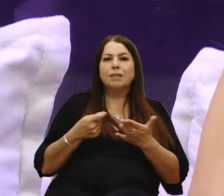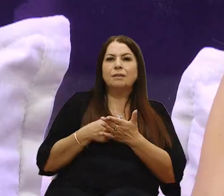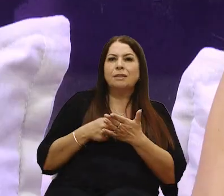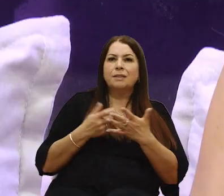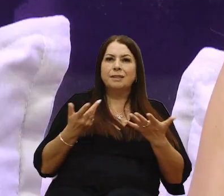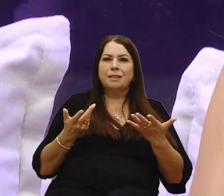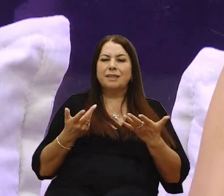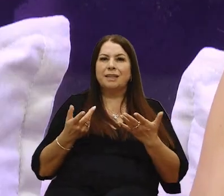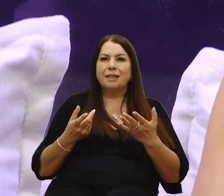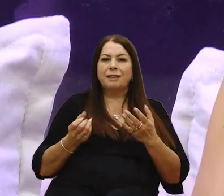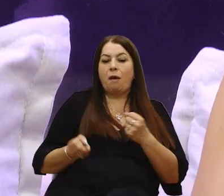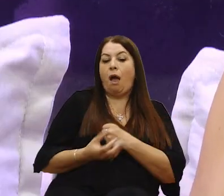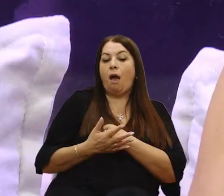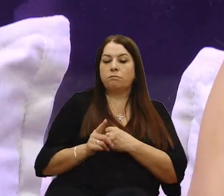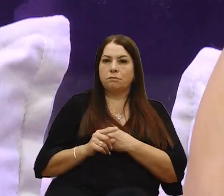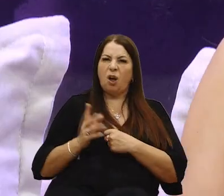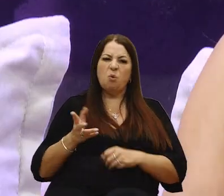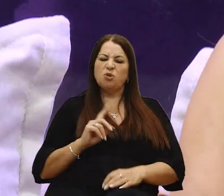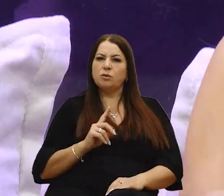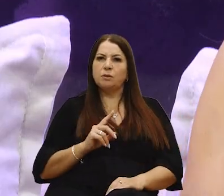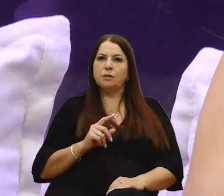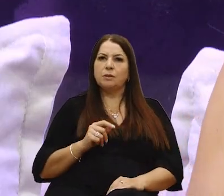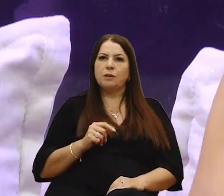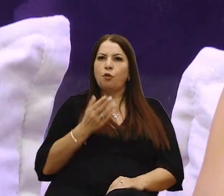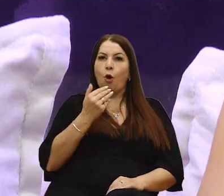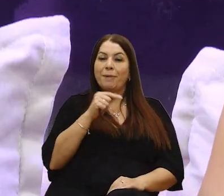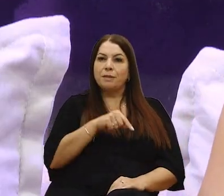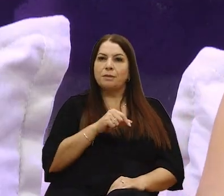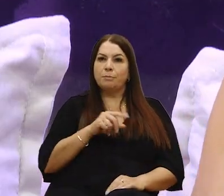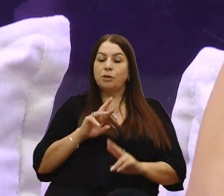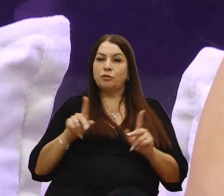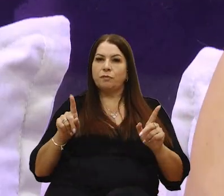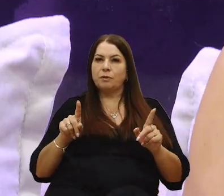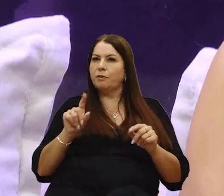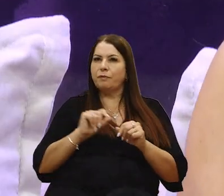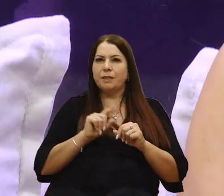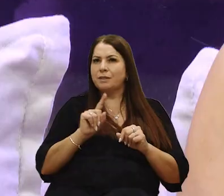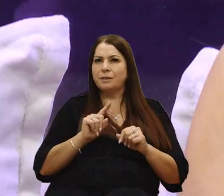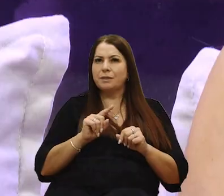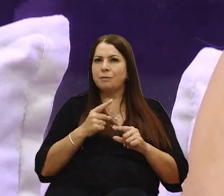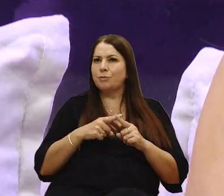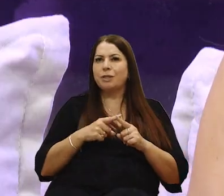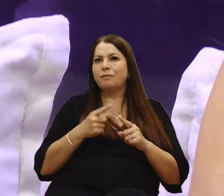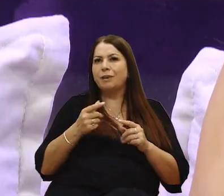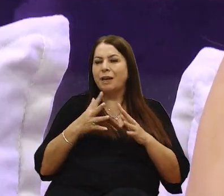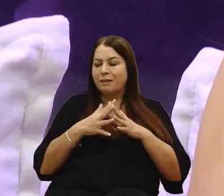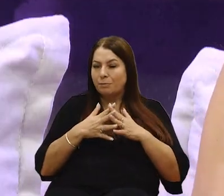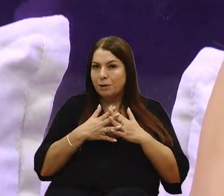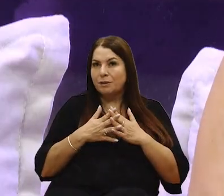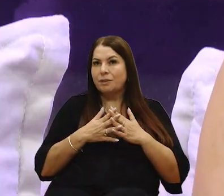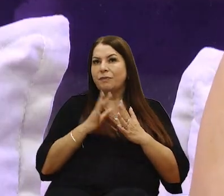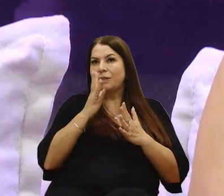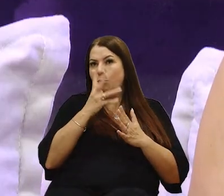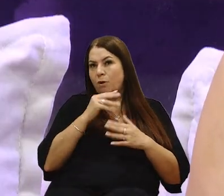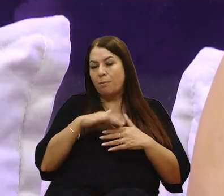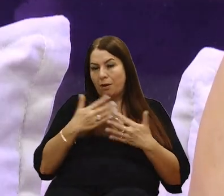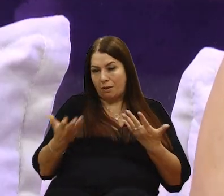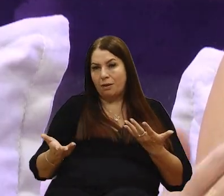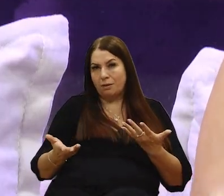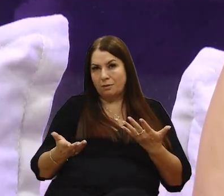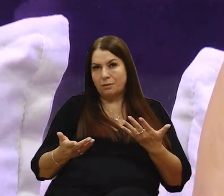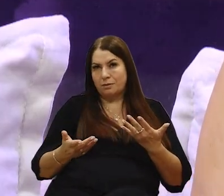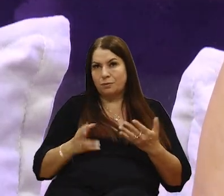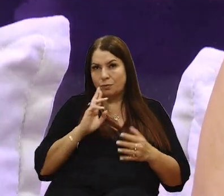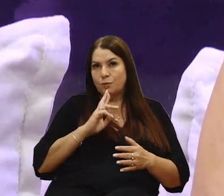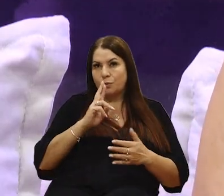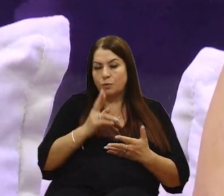sabe? Não tentar burlar, assim, hoje eu vou tentar comer isso aqui porque é diferente. Não faz isso porque vai acabar atrapalhando e